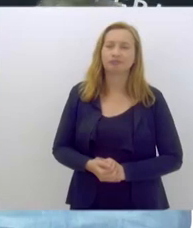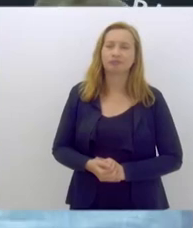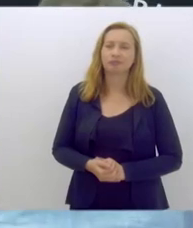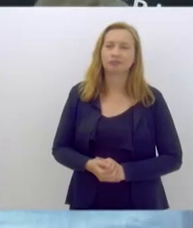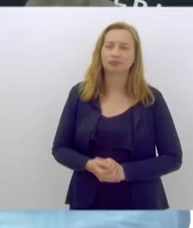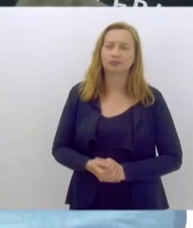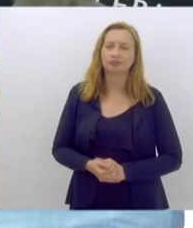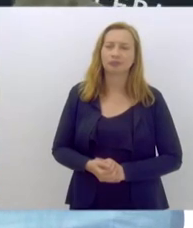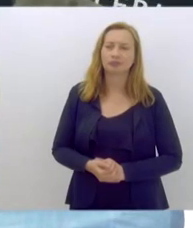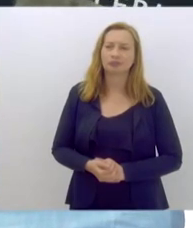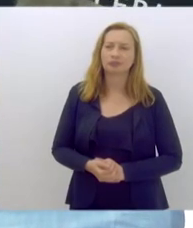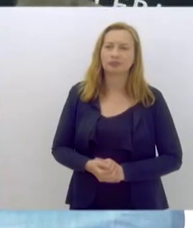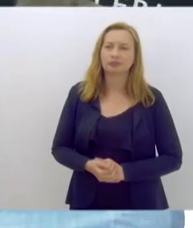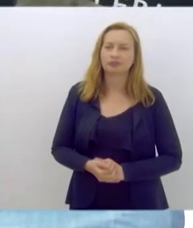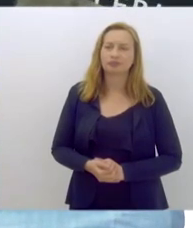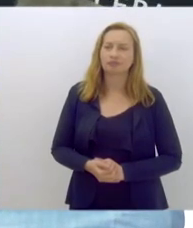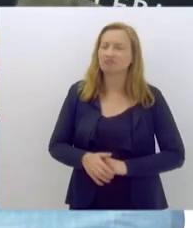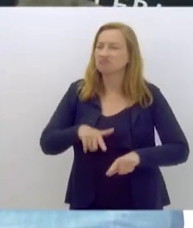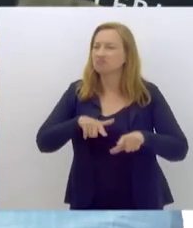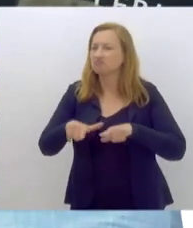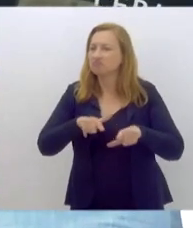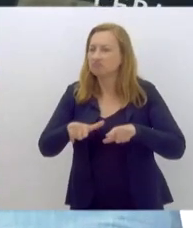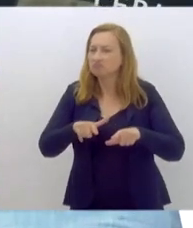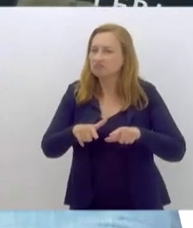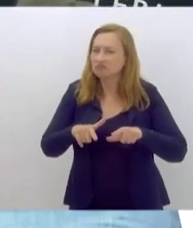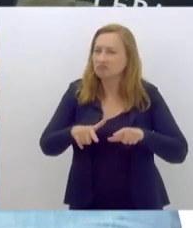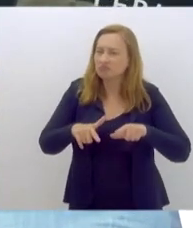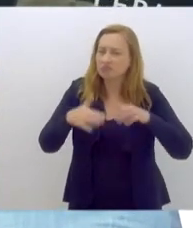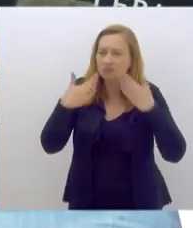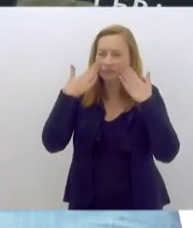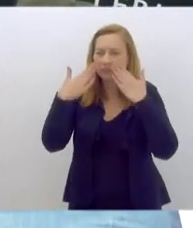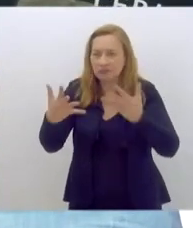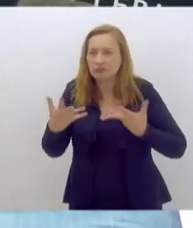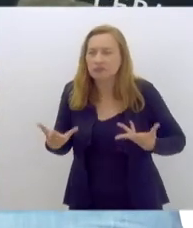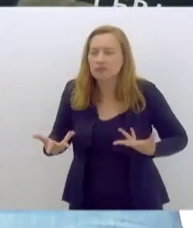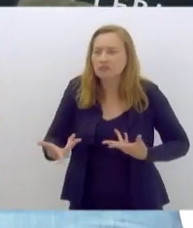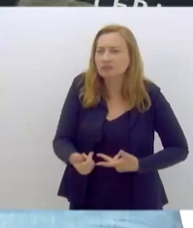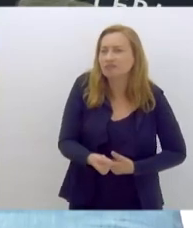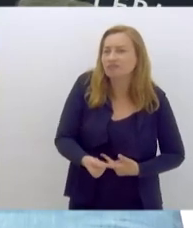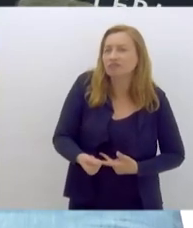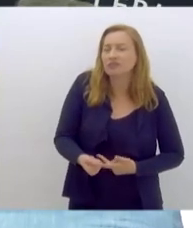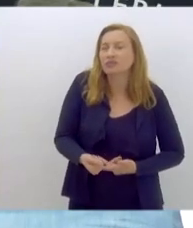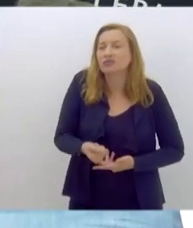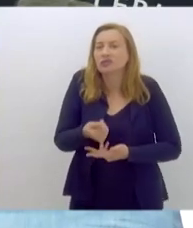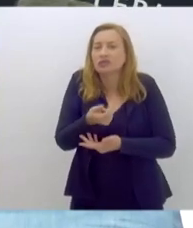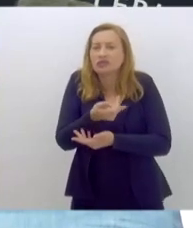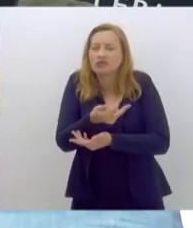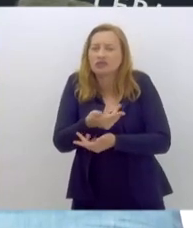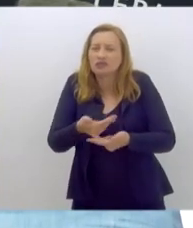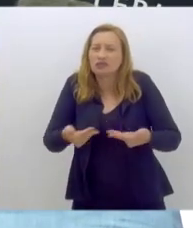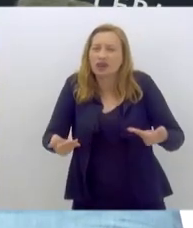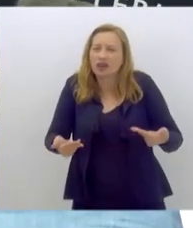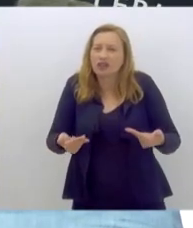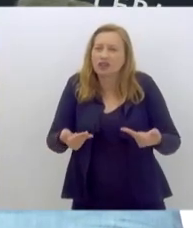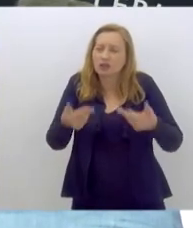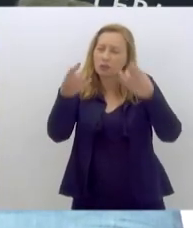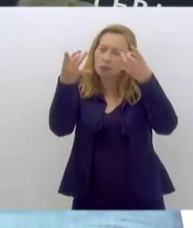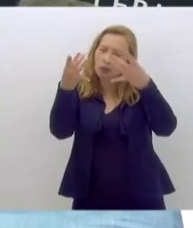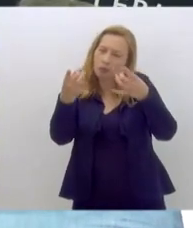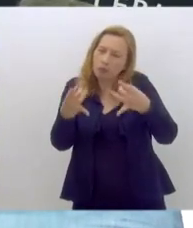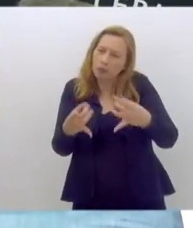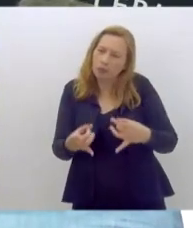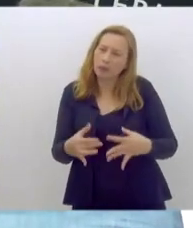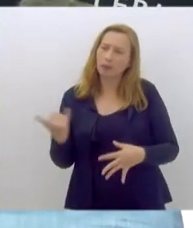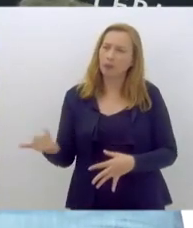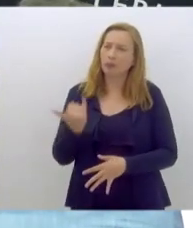um escopo de serviços apresentados ali não olha o uma série de importantes exatamente